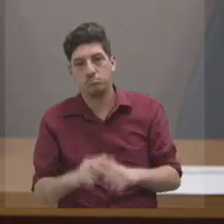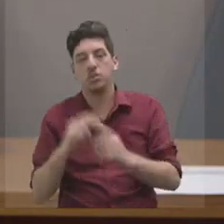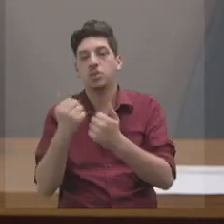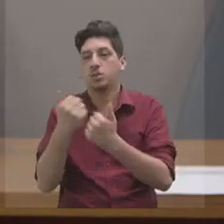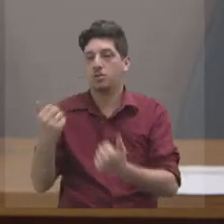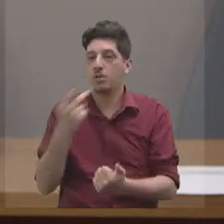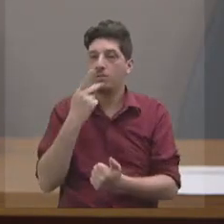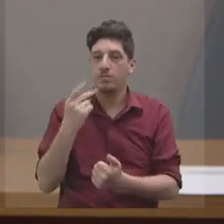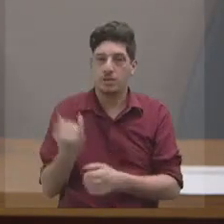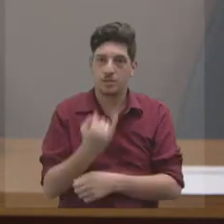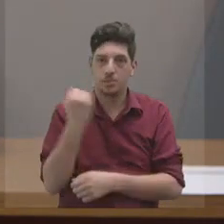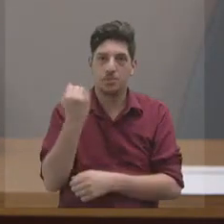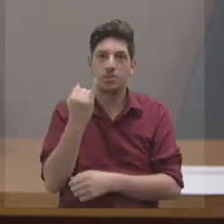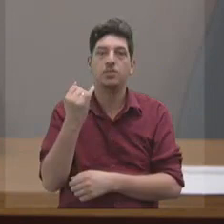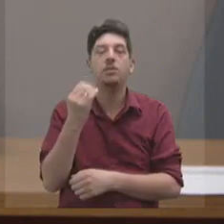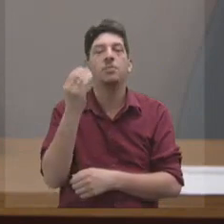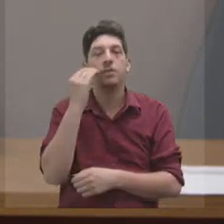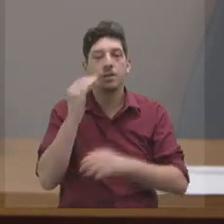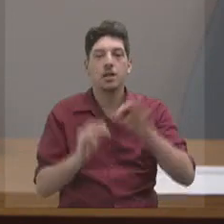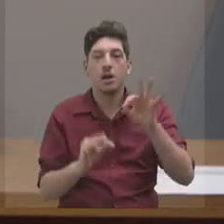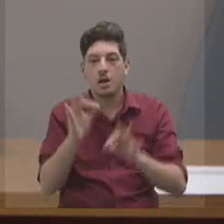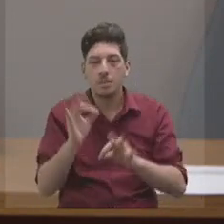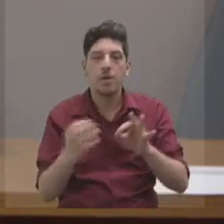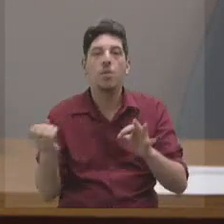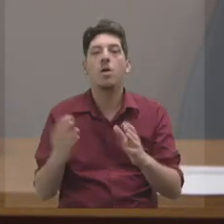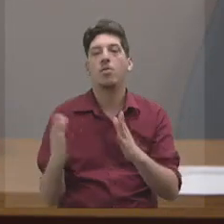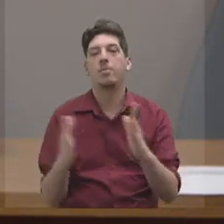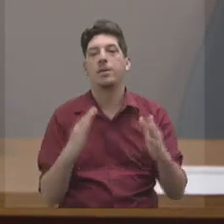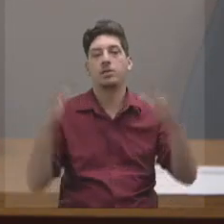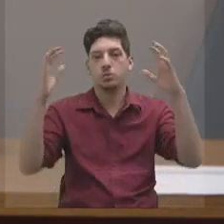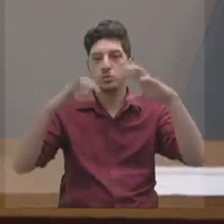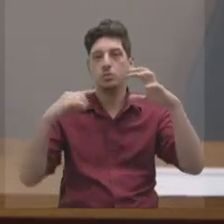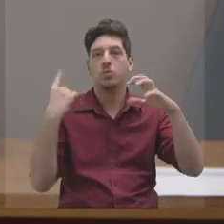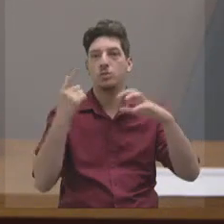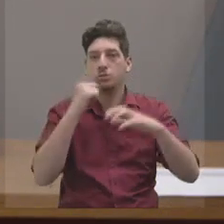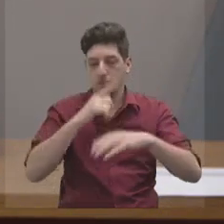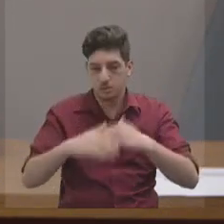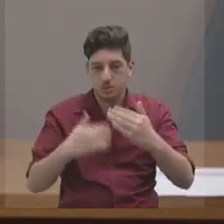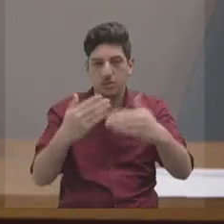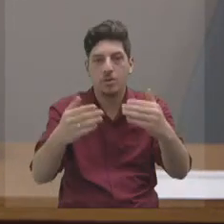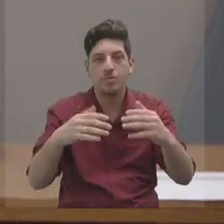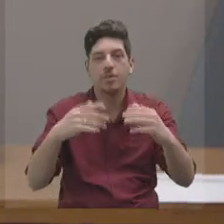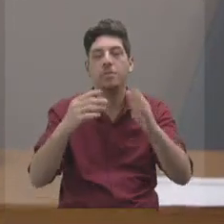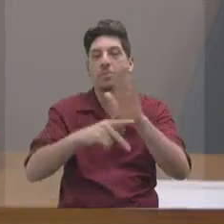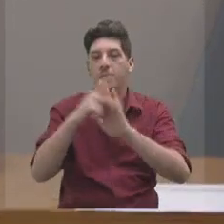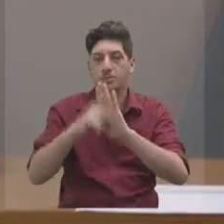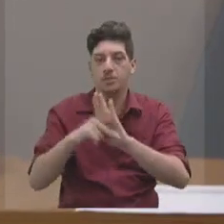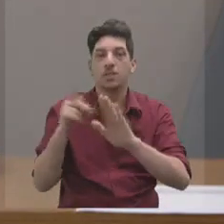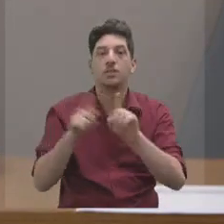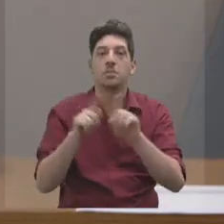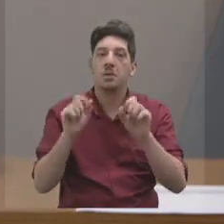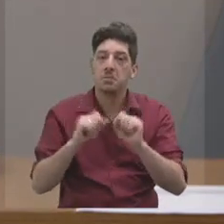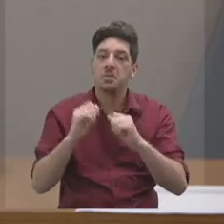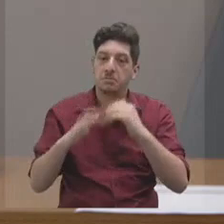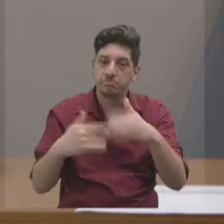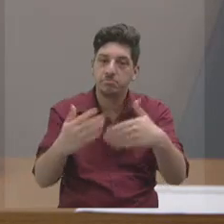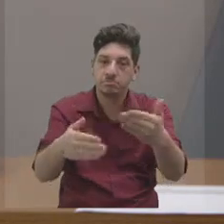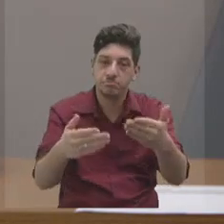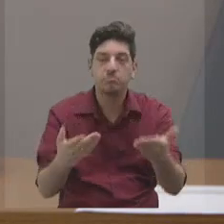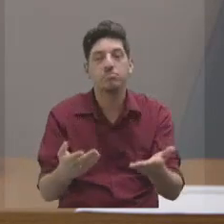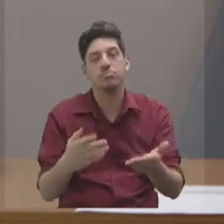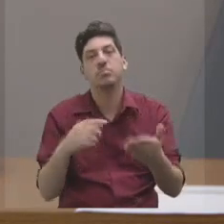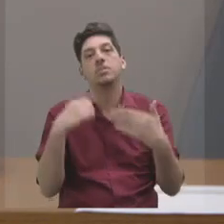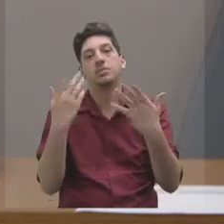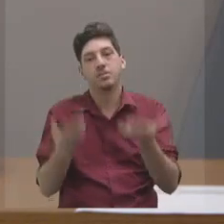fundamental para até preparar para o novo período de chuva para que a gente possa avançar com projeto e na sequência né podemos também avançar corda de início dessa aula então